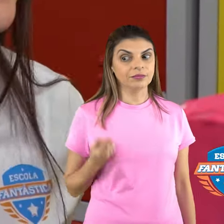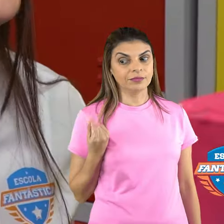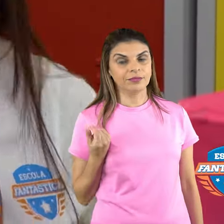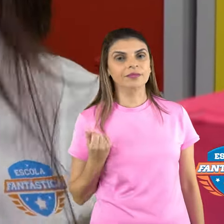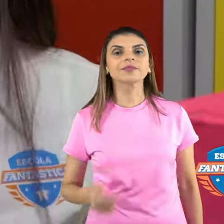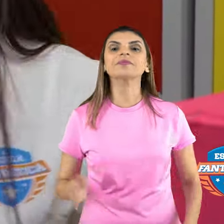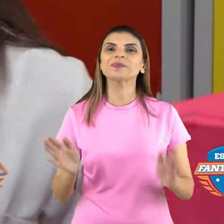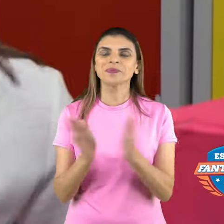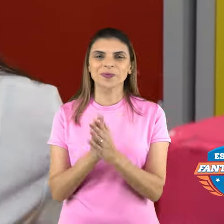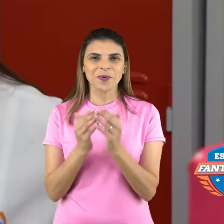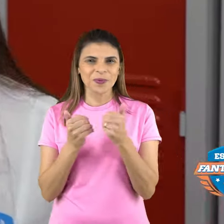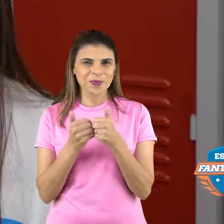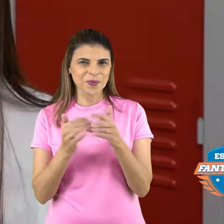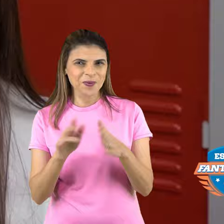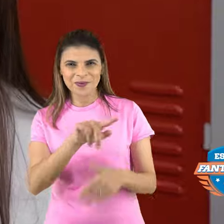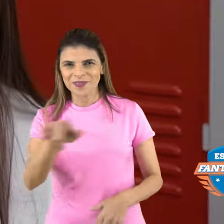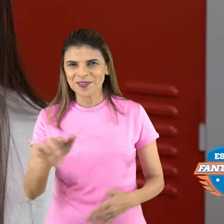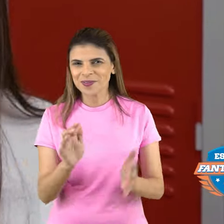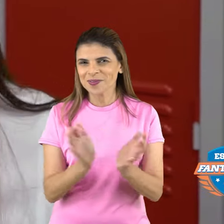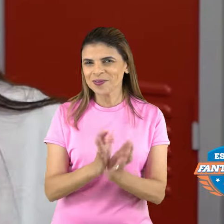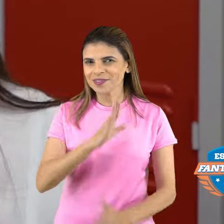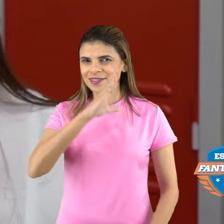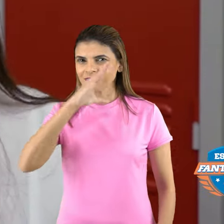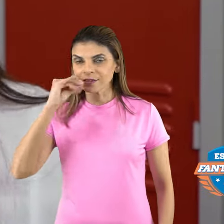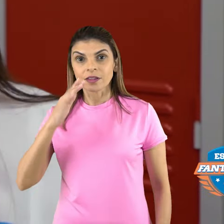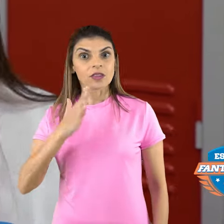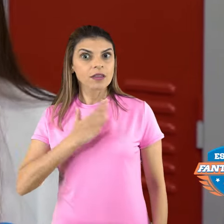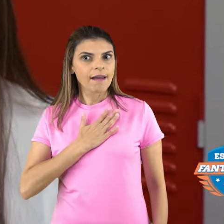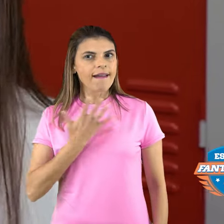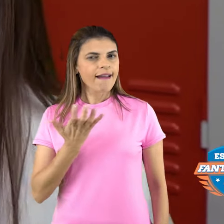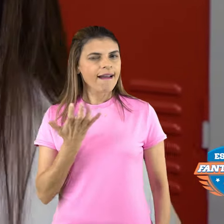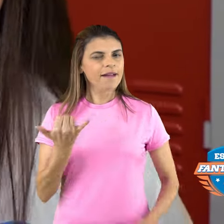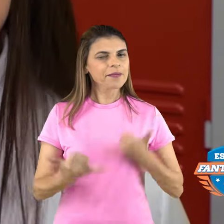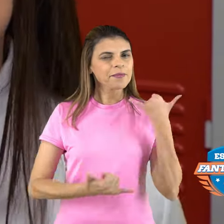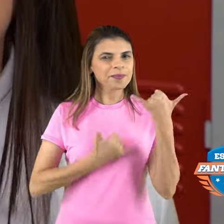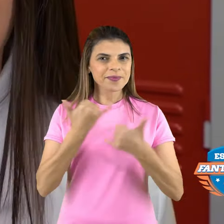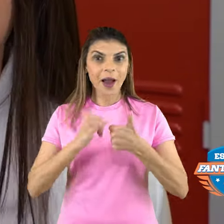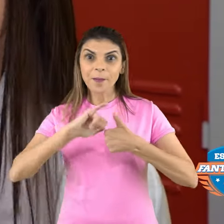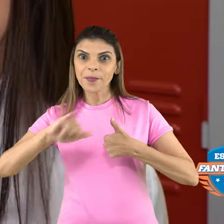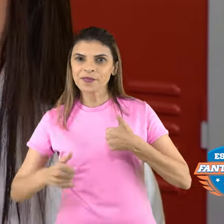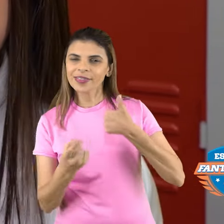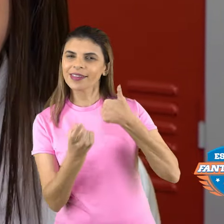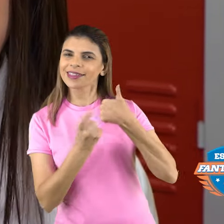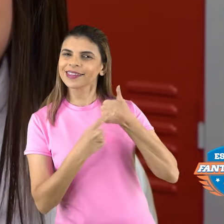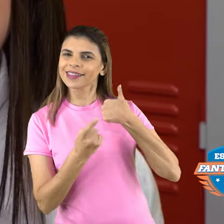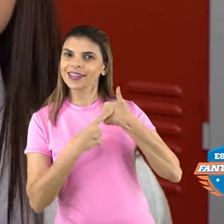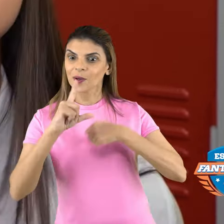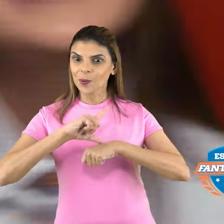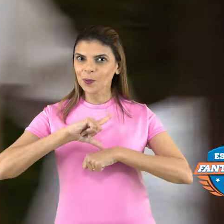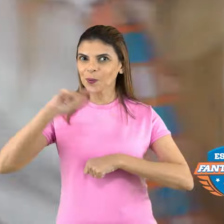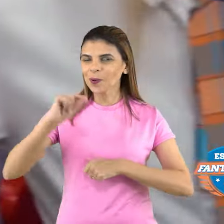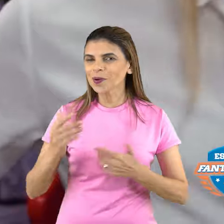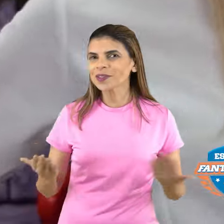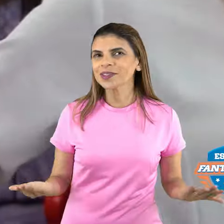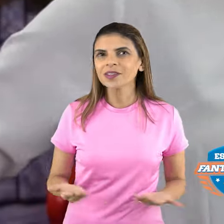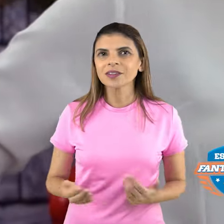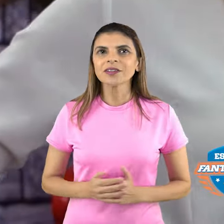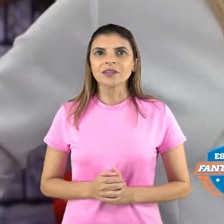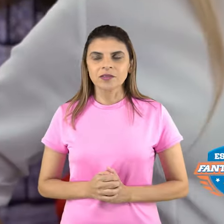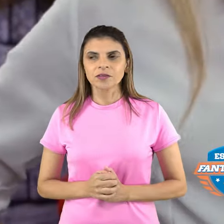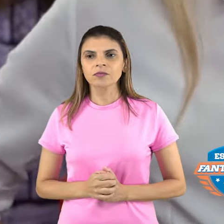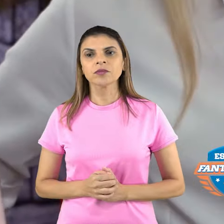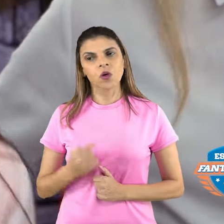Bora começar. Ei, público super jovem, se vocês querem brincar com a gente, deixem um like no episódio de hoje. Ai,